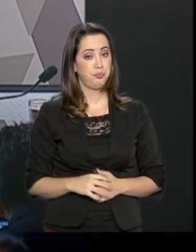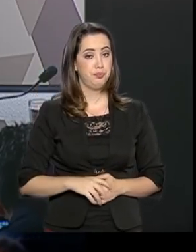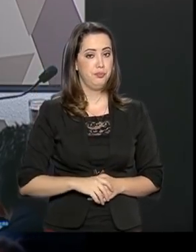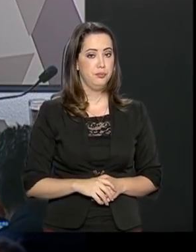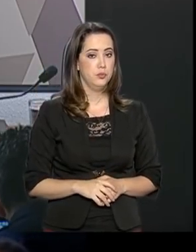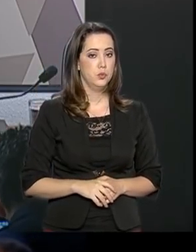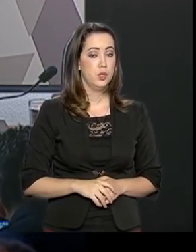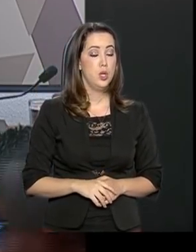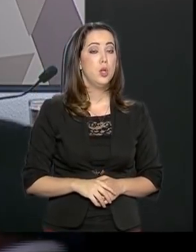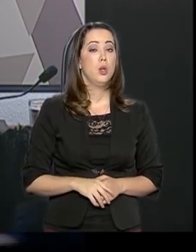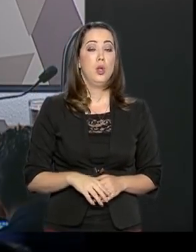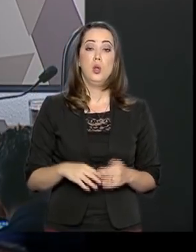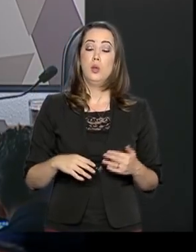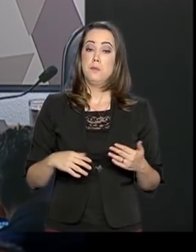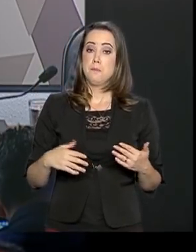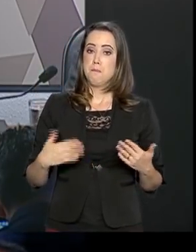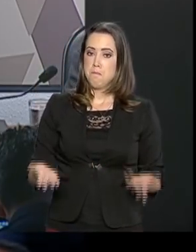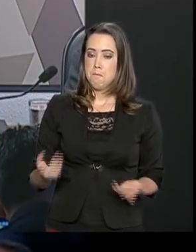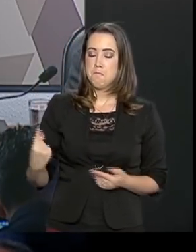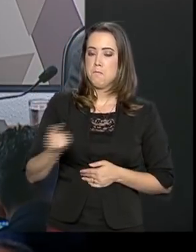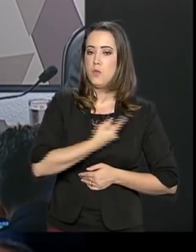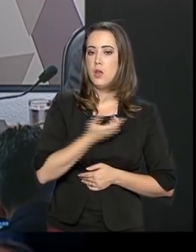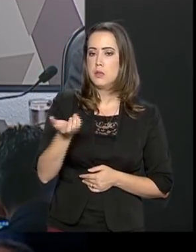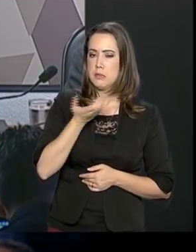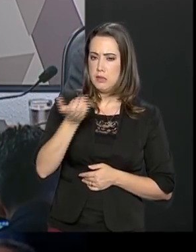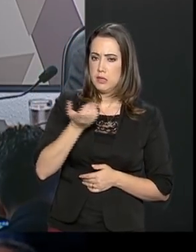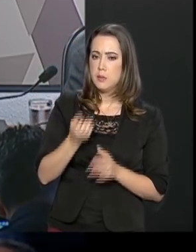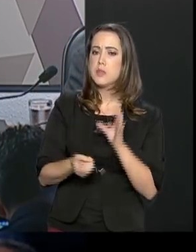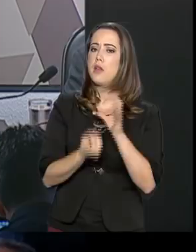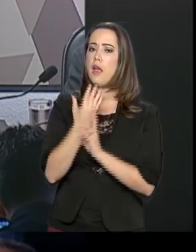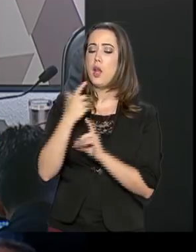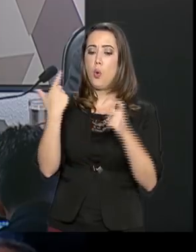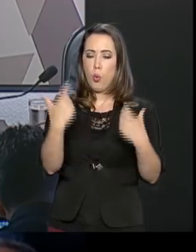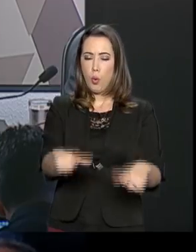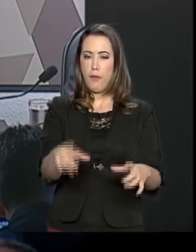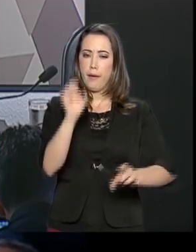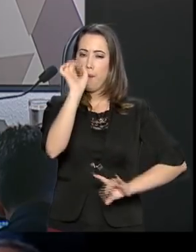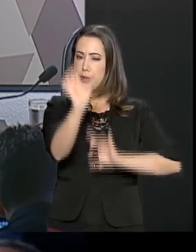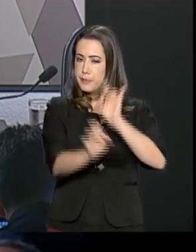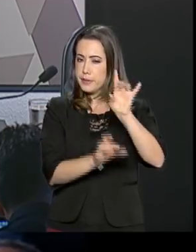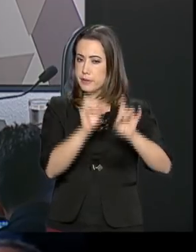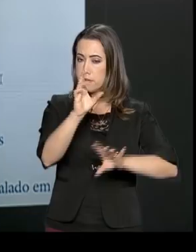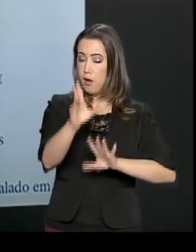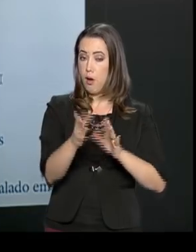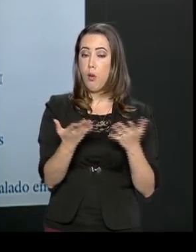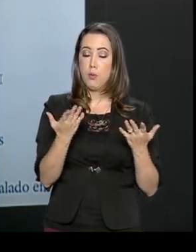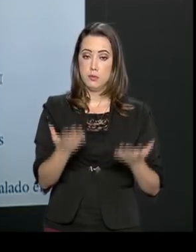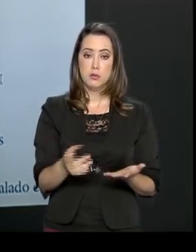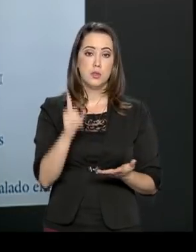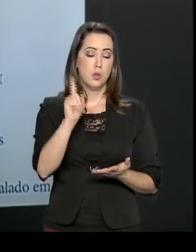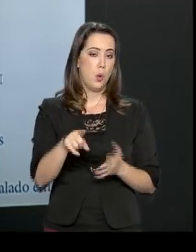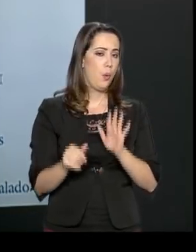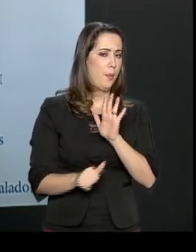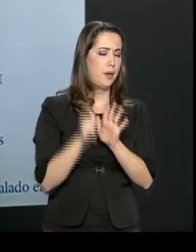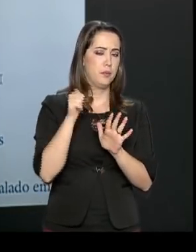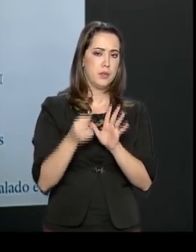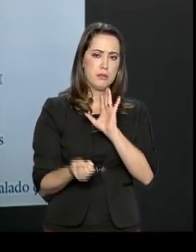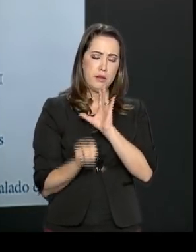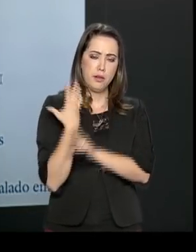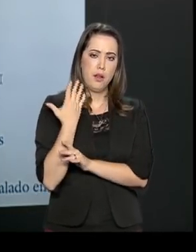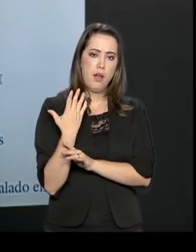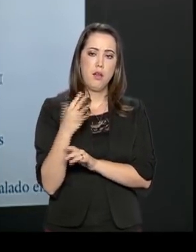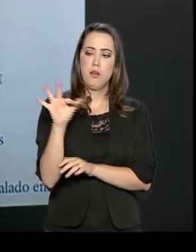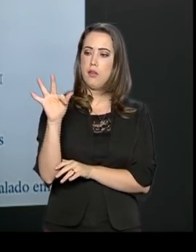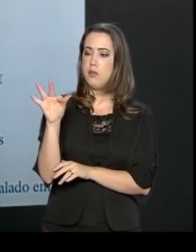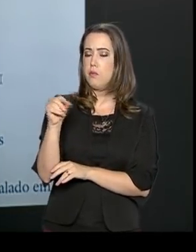ano é a criação de uma espécie de Fusion Center. O nome, evidentemente, não é esse. O primeiro é que nós queremos criar em